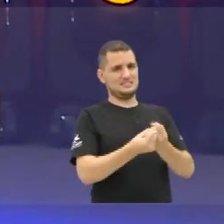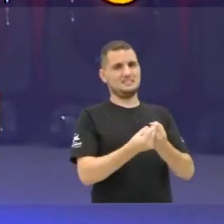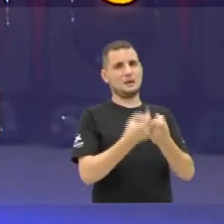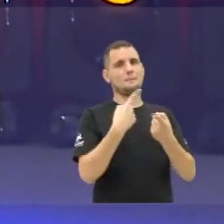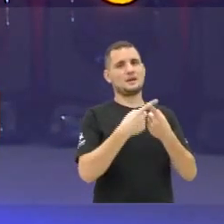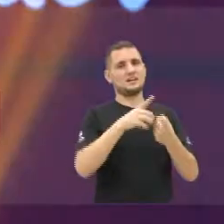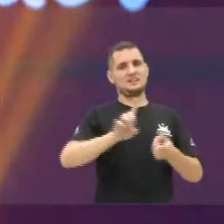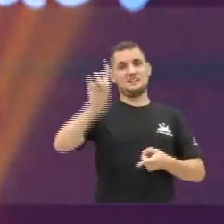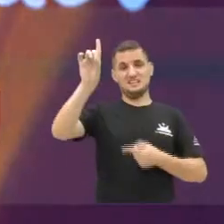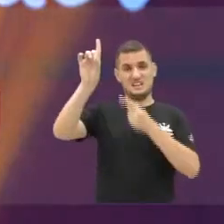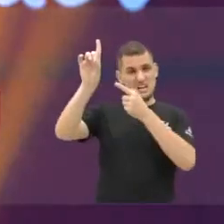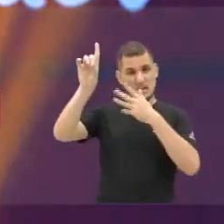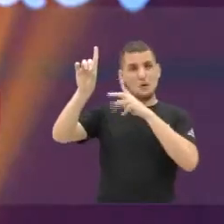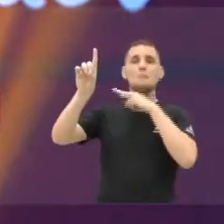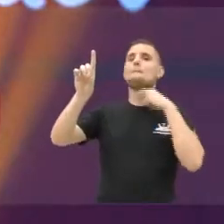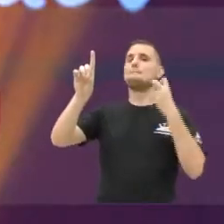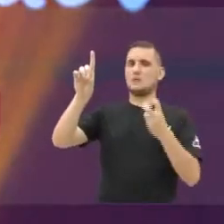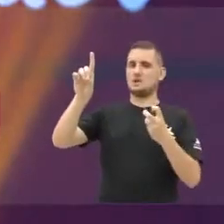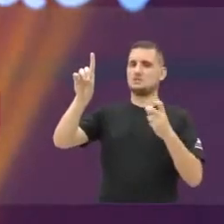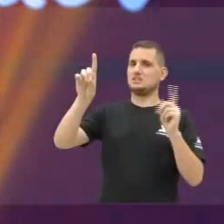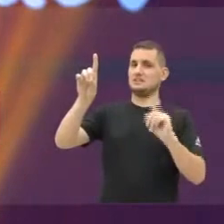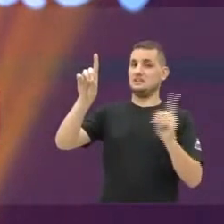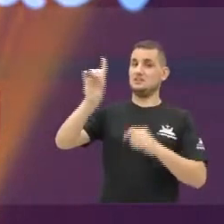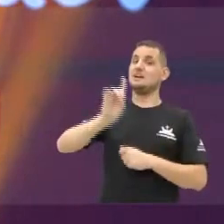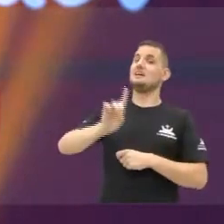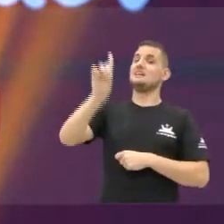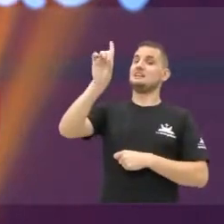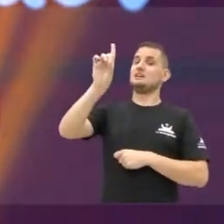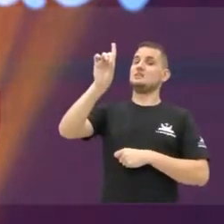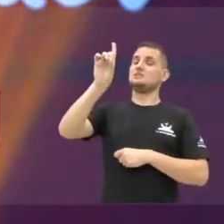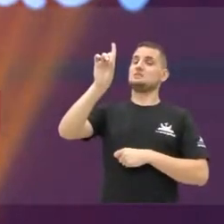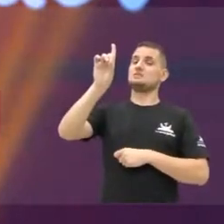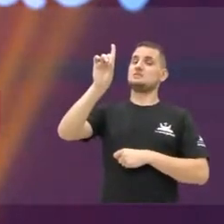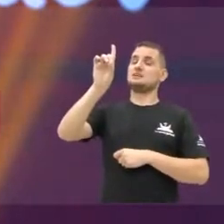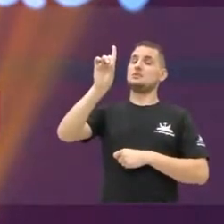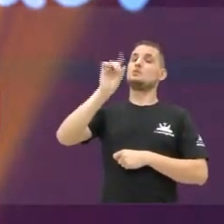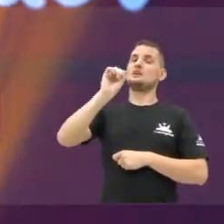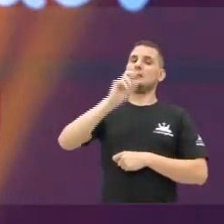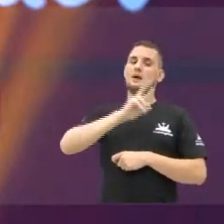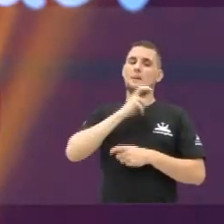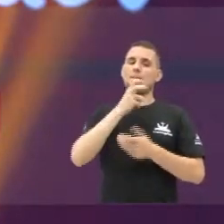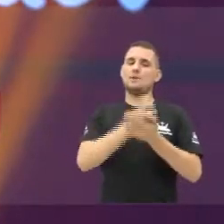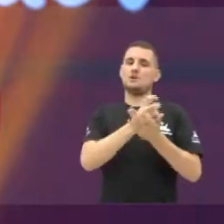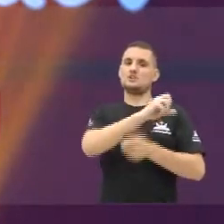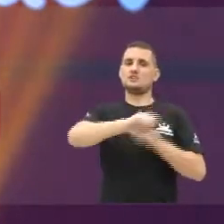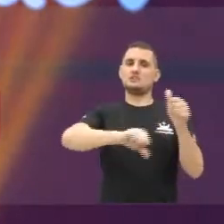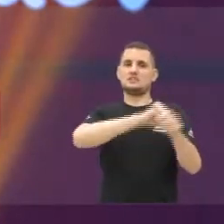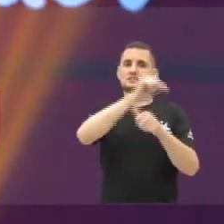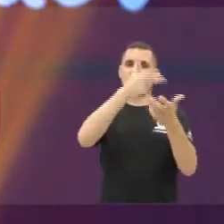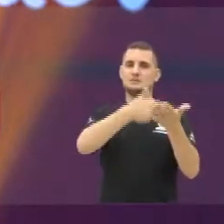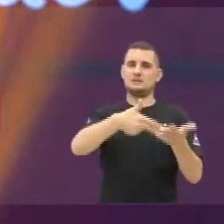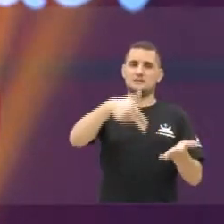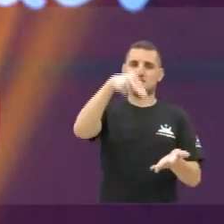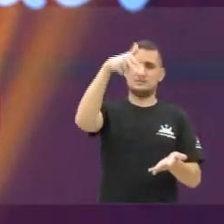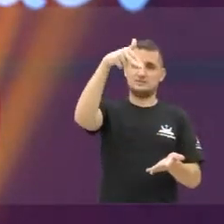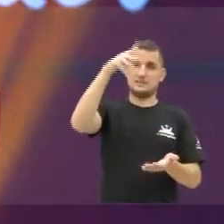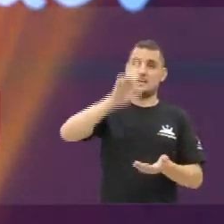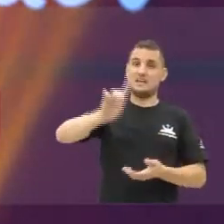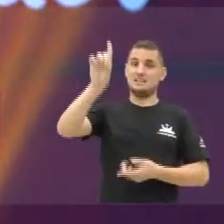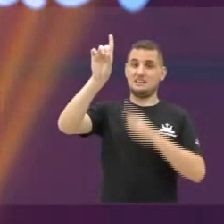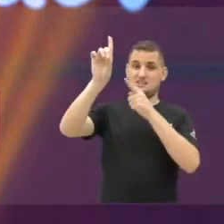morte, Deus é Deus que transforma a morte em ressurreição. Ele é o Deus da